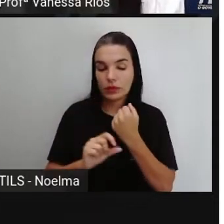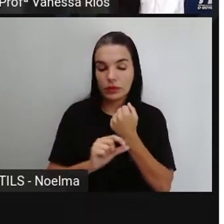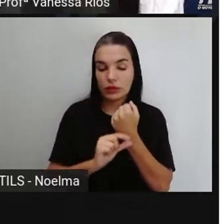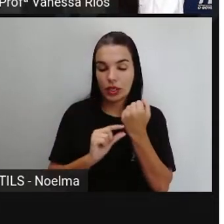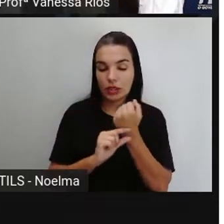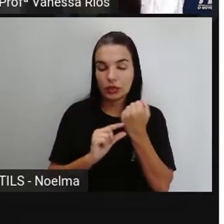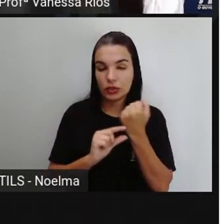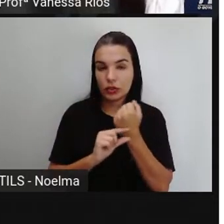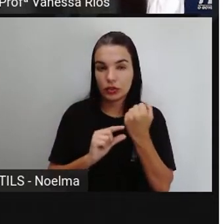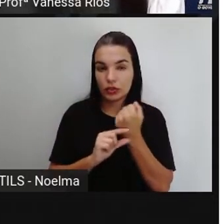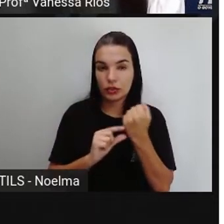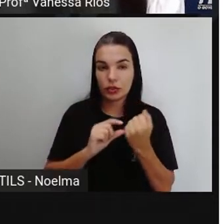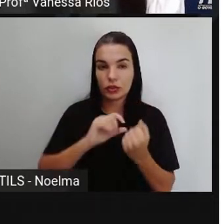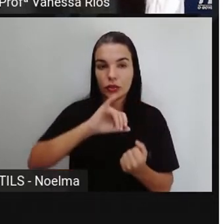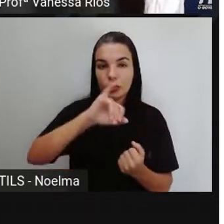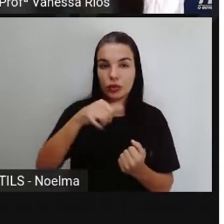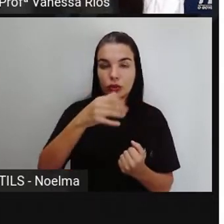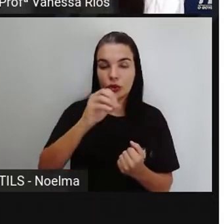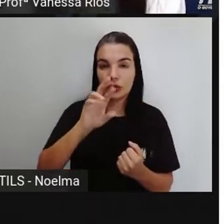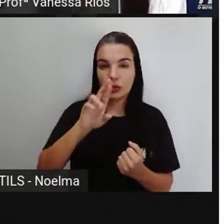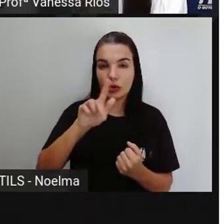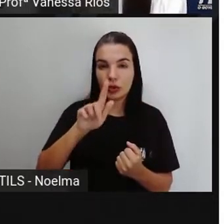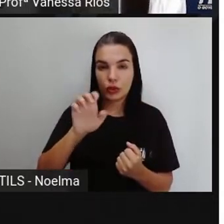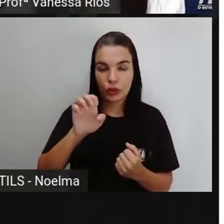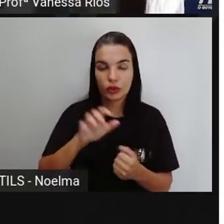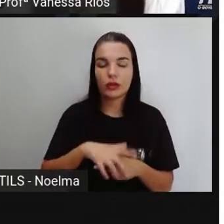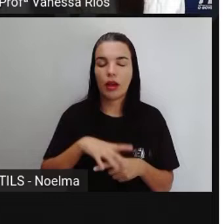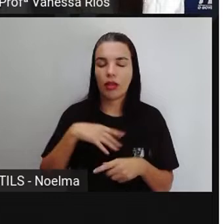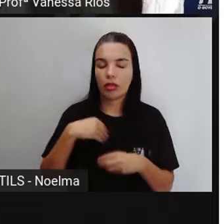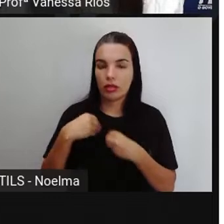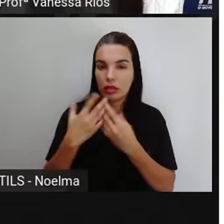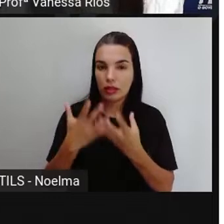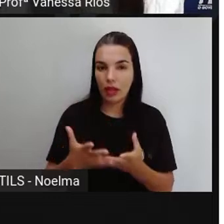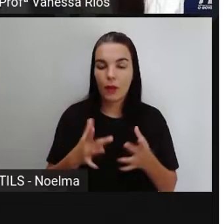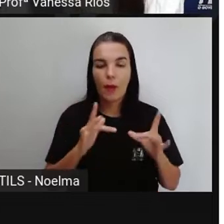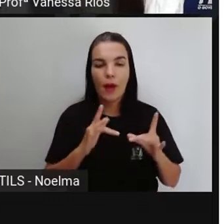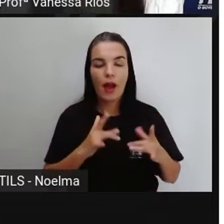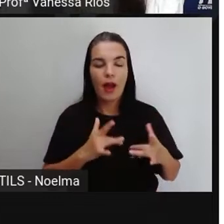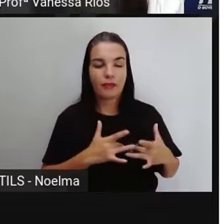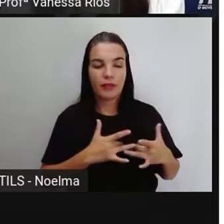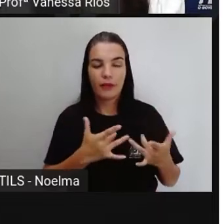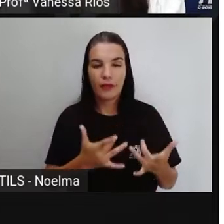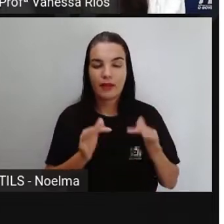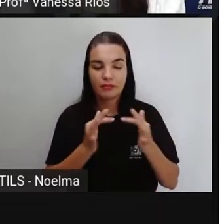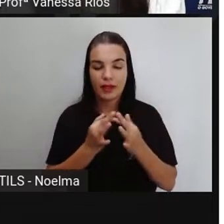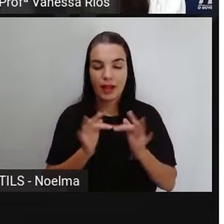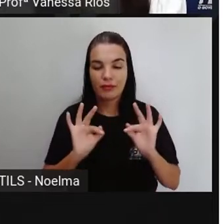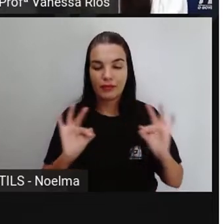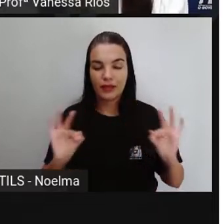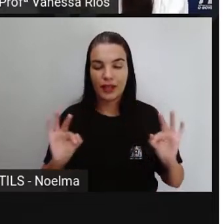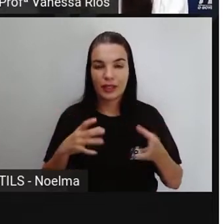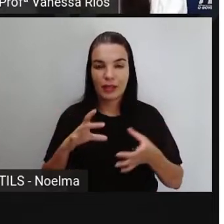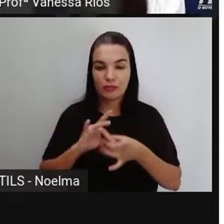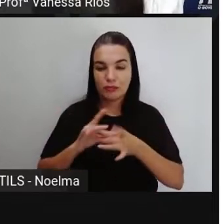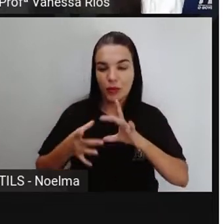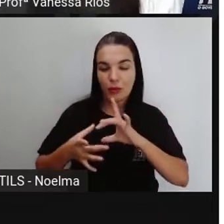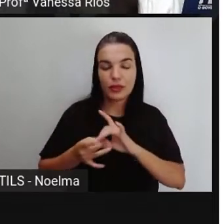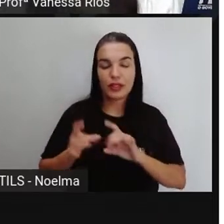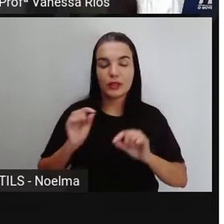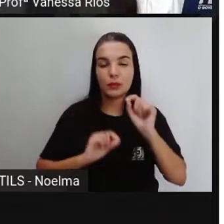era baiano, mas que trouxe essa frase aí para o contexto jornalístico e que é divulgada